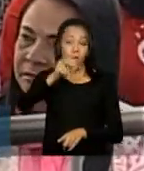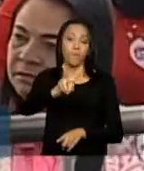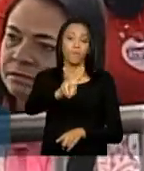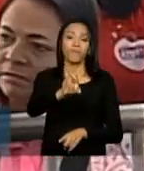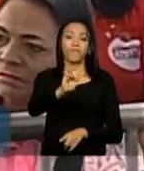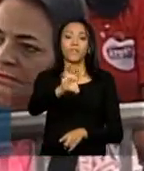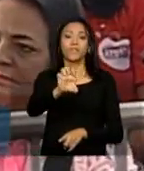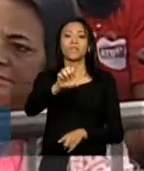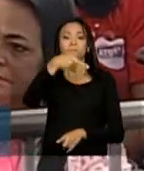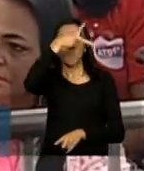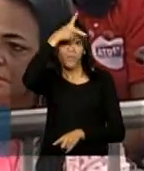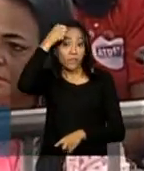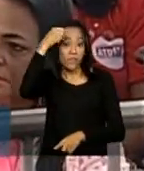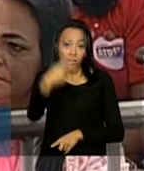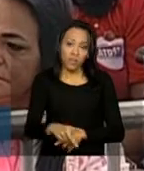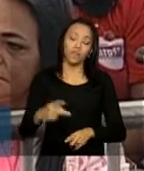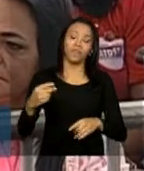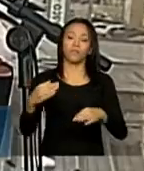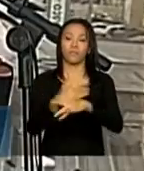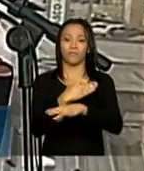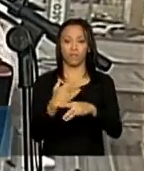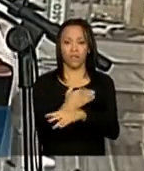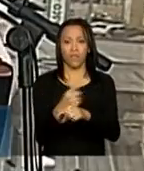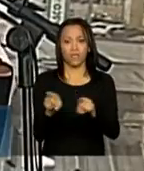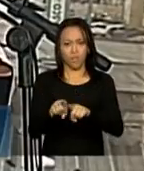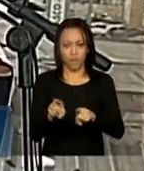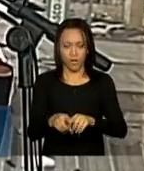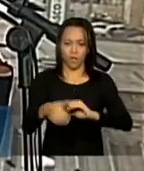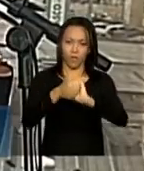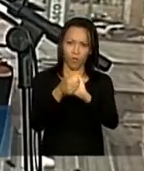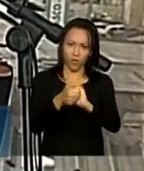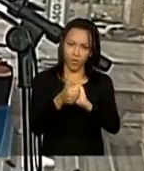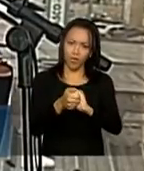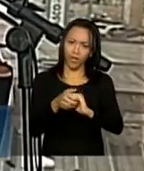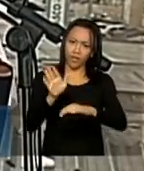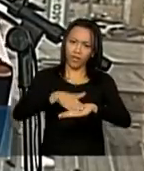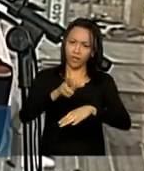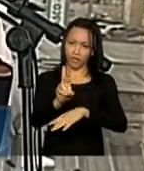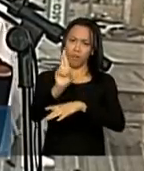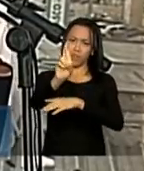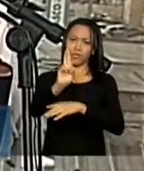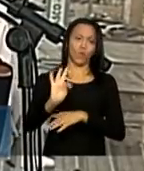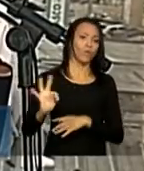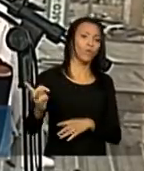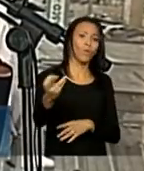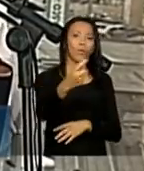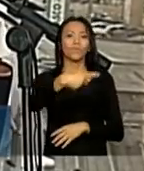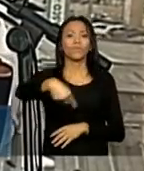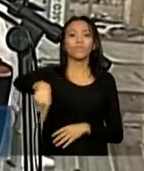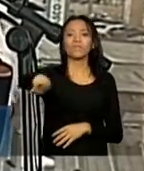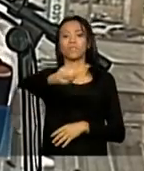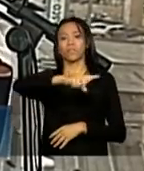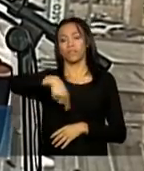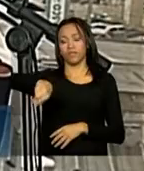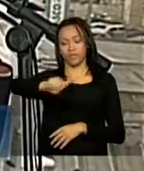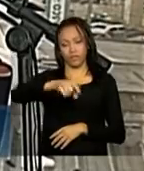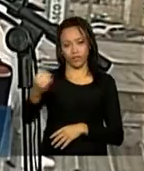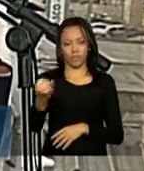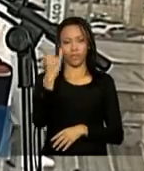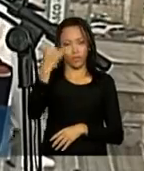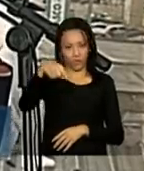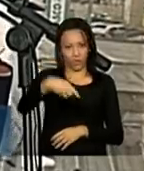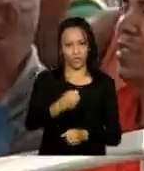cidade de Salvador. Cumprimentar o Otávio Feliciano, que representou a todos vocês, que foram fundamentais aqui